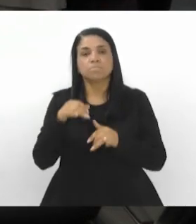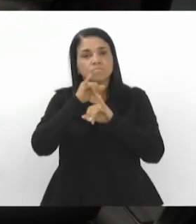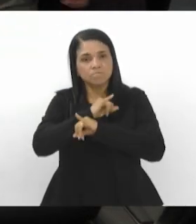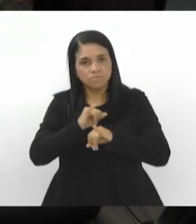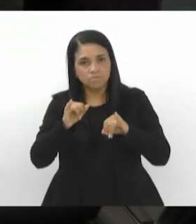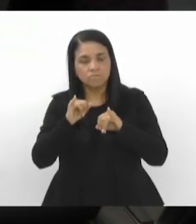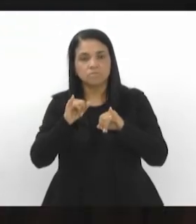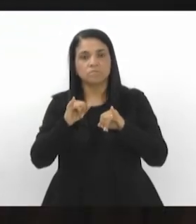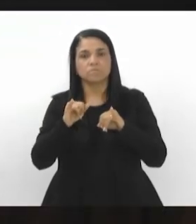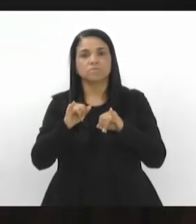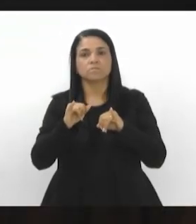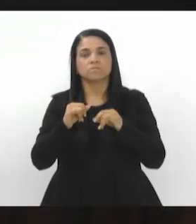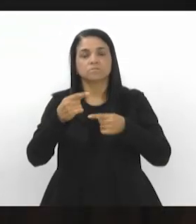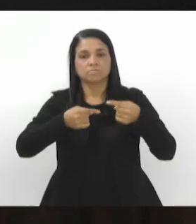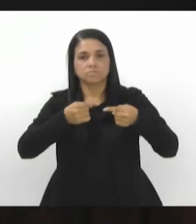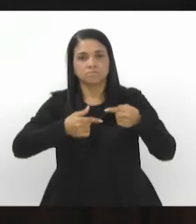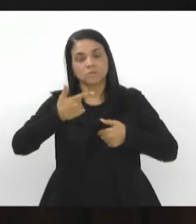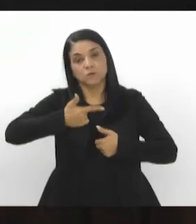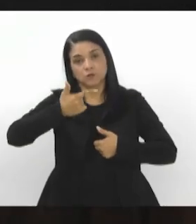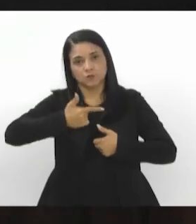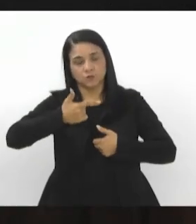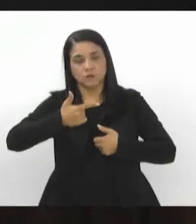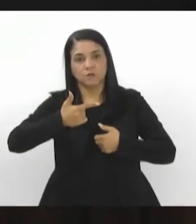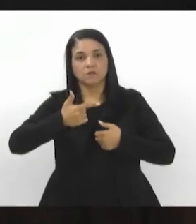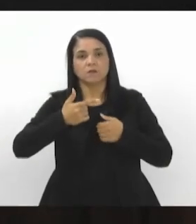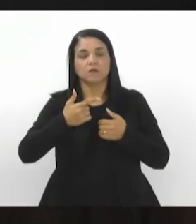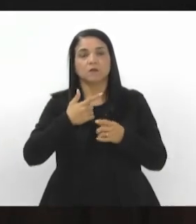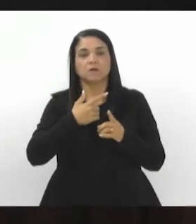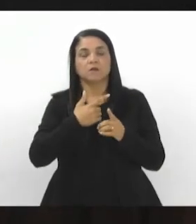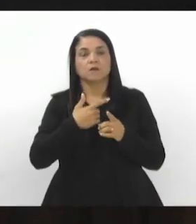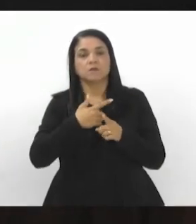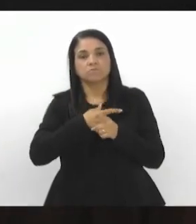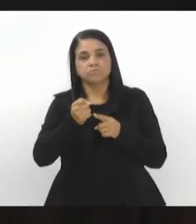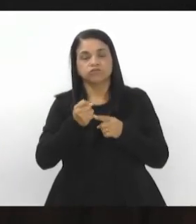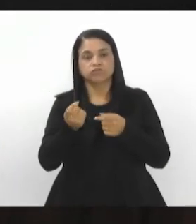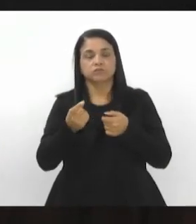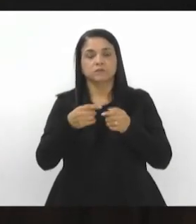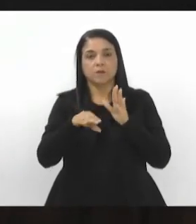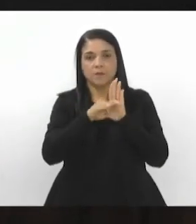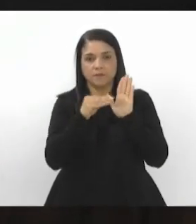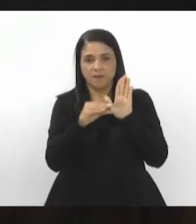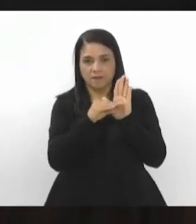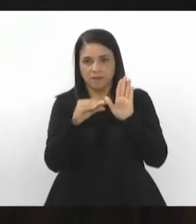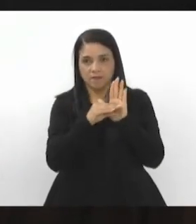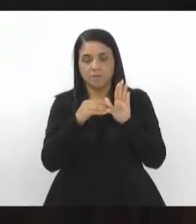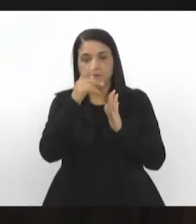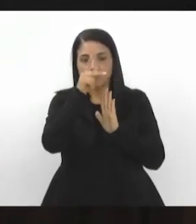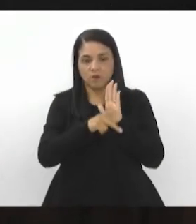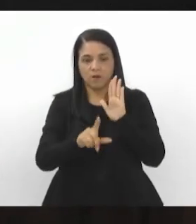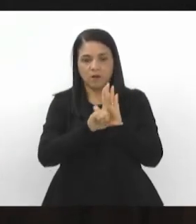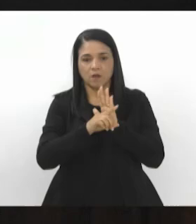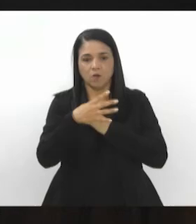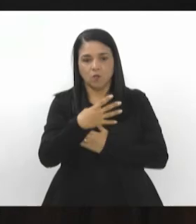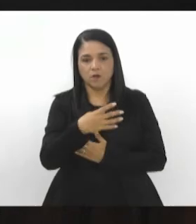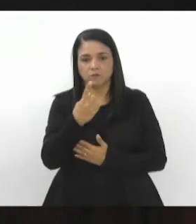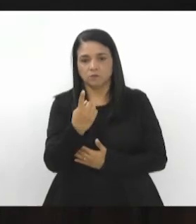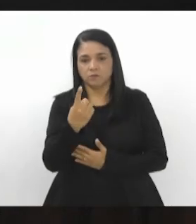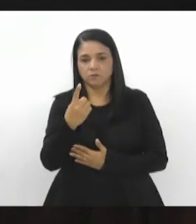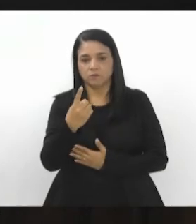Anuncio, em tramitação ordinária, em segunda discussão, redação do vencido assim emendada. Projeto de lei número